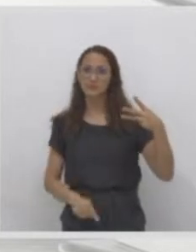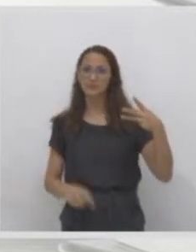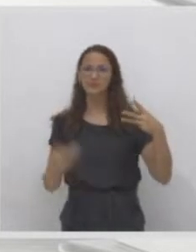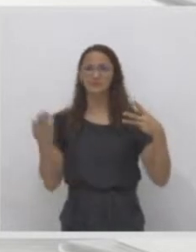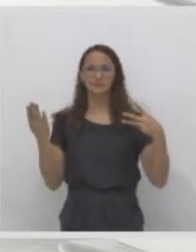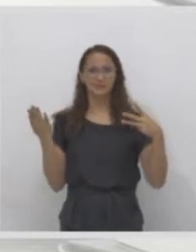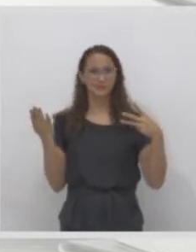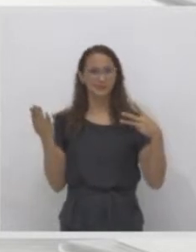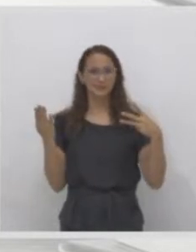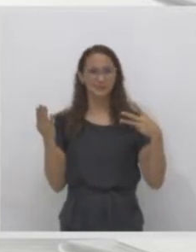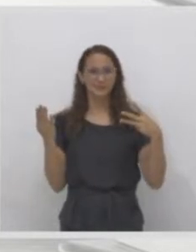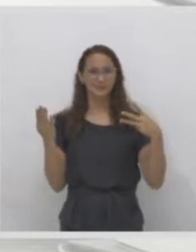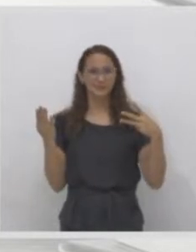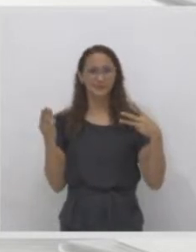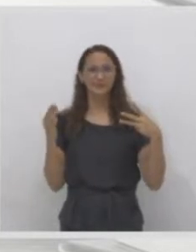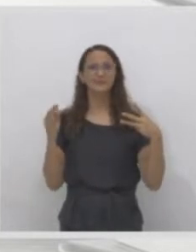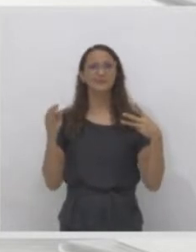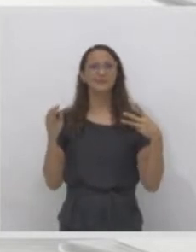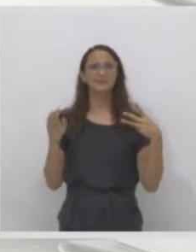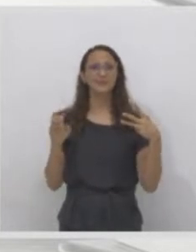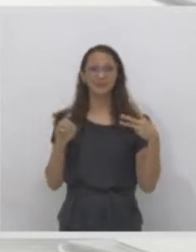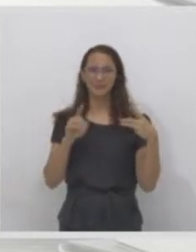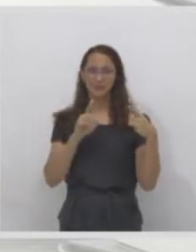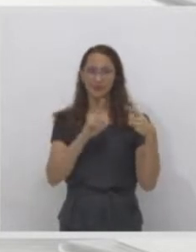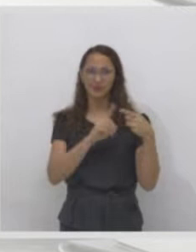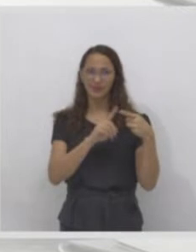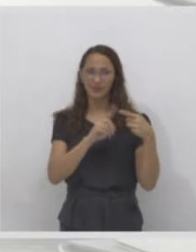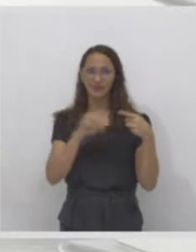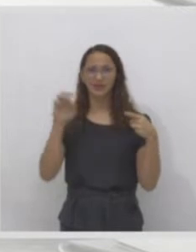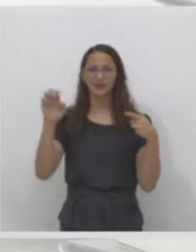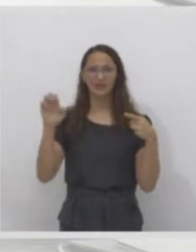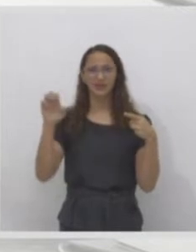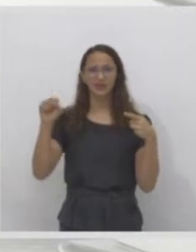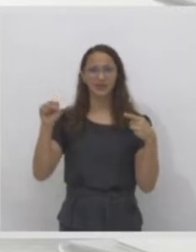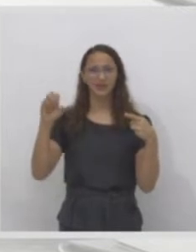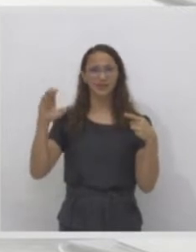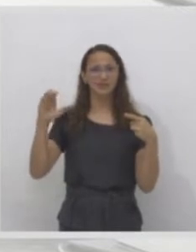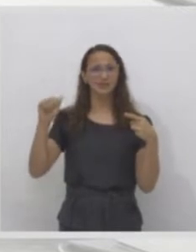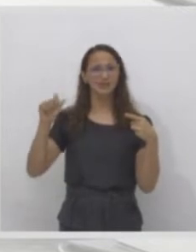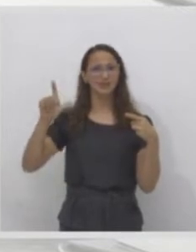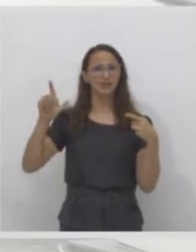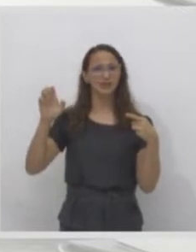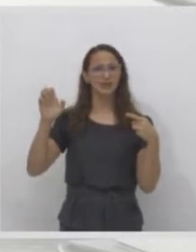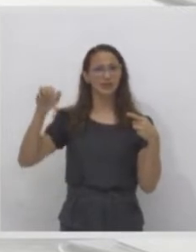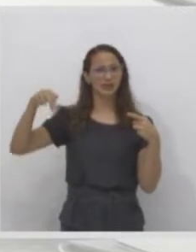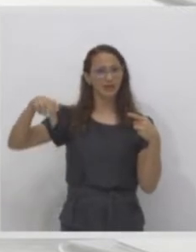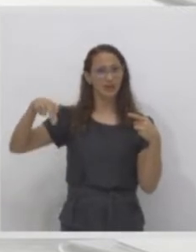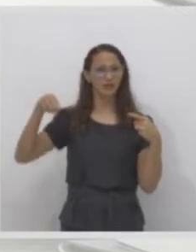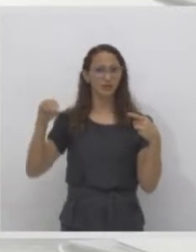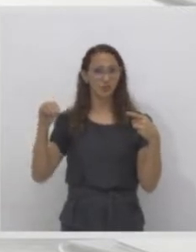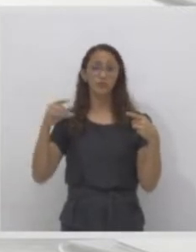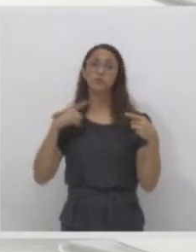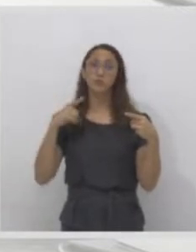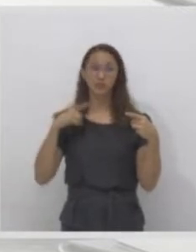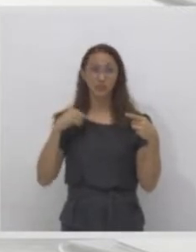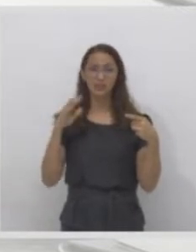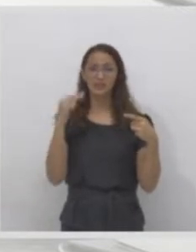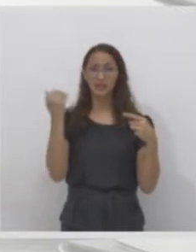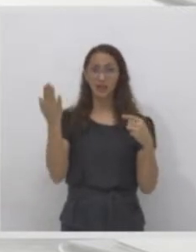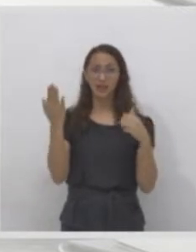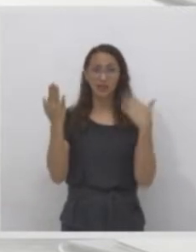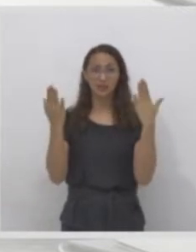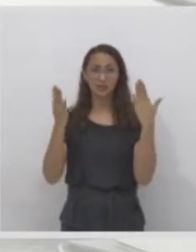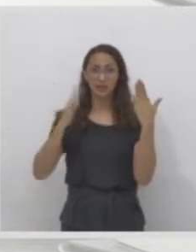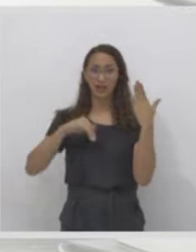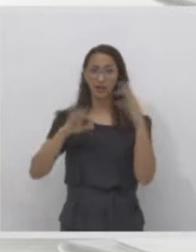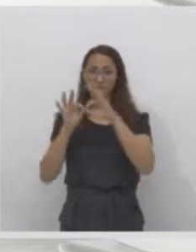isósceles e equilátero. Leiam lá comigo. O triângulo escaleno, ele possui todos os lados